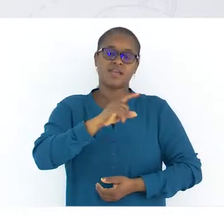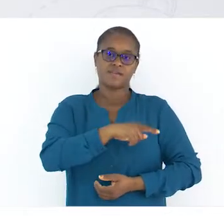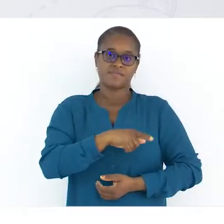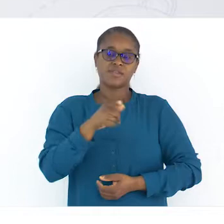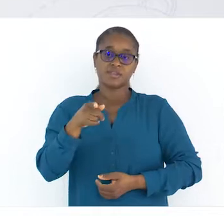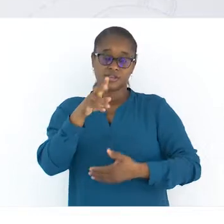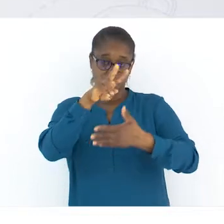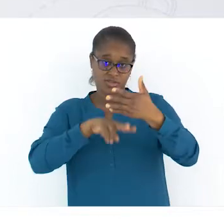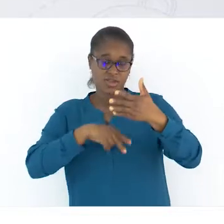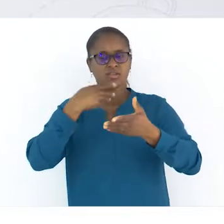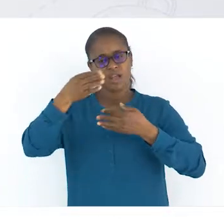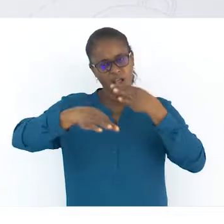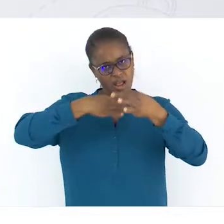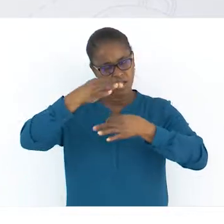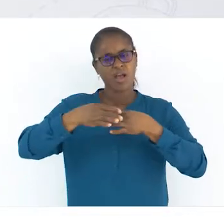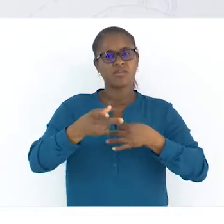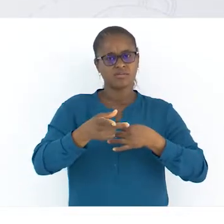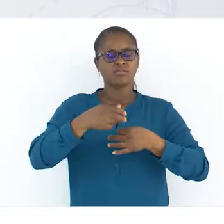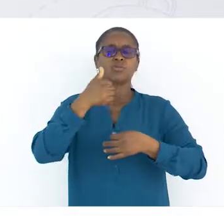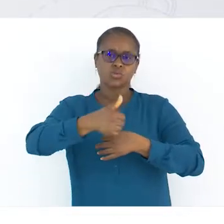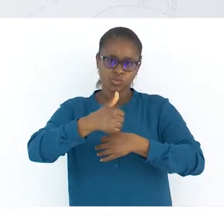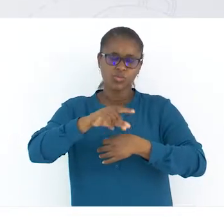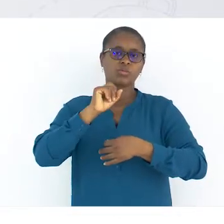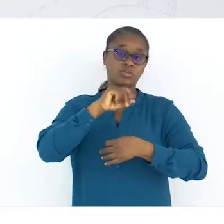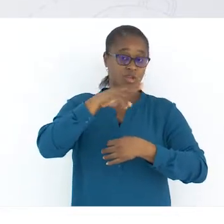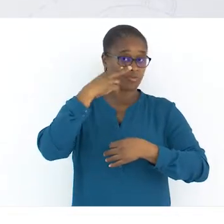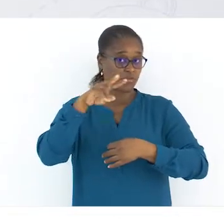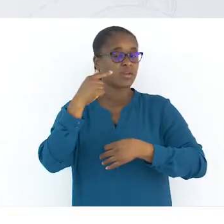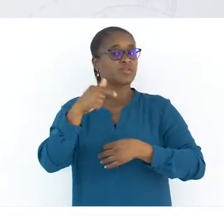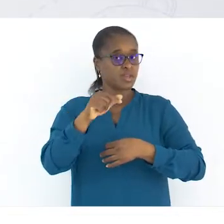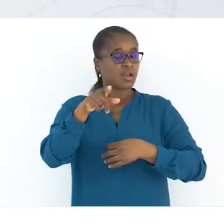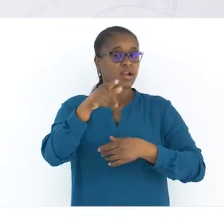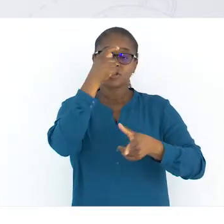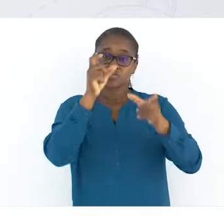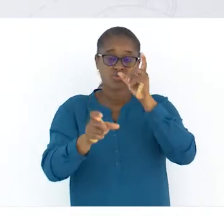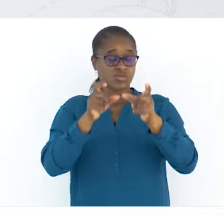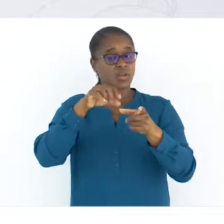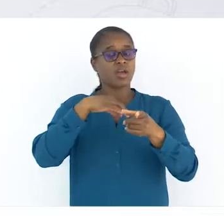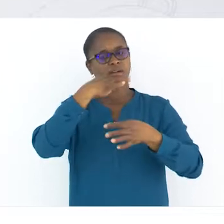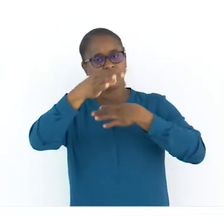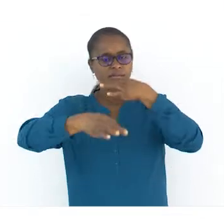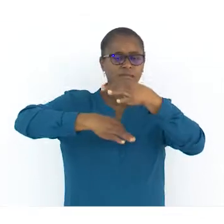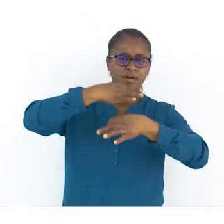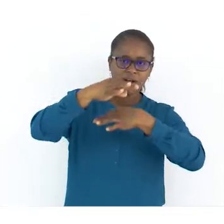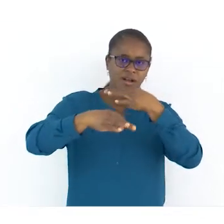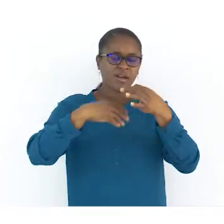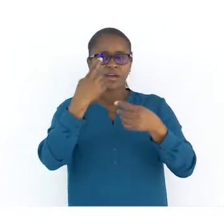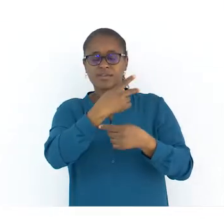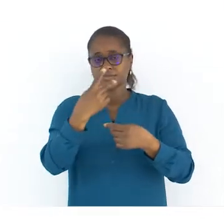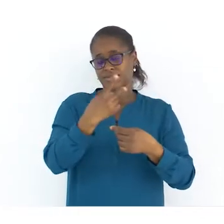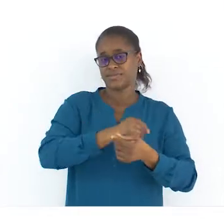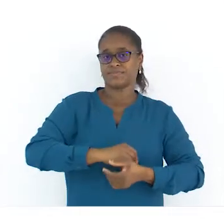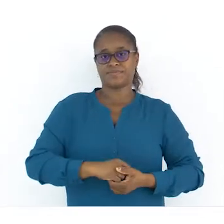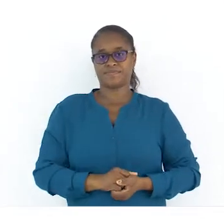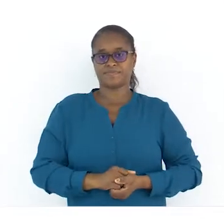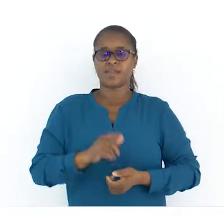Neste texto há diálogo? Muito bem. Como puderam ver, tínhamos lá os personagens a dialogarem entre